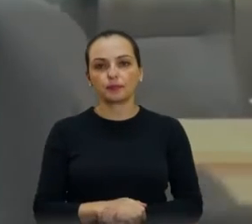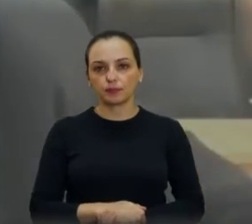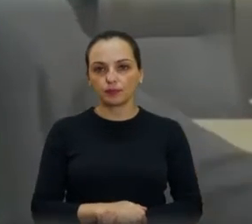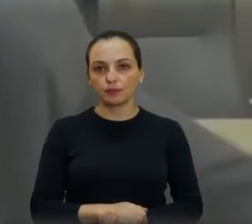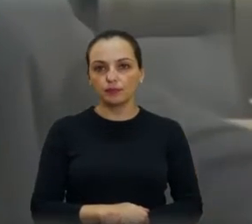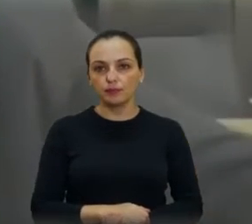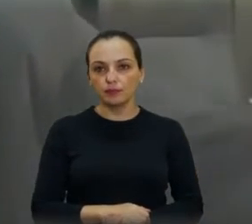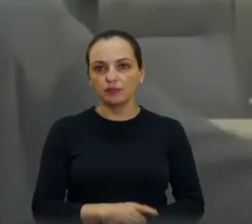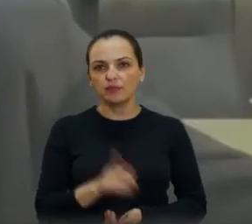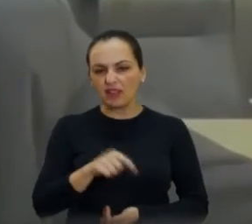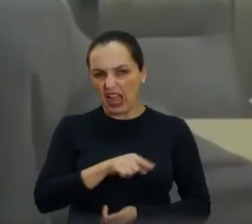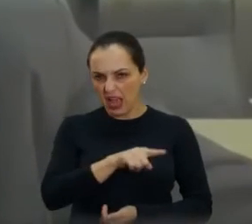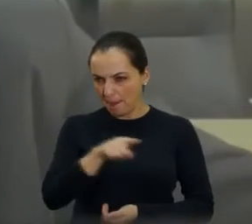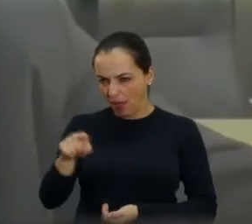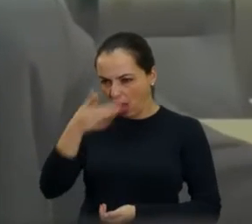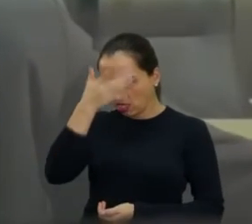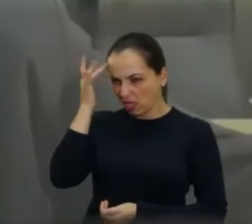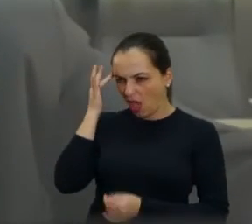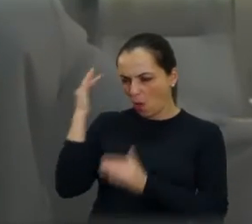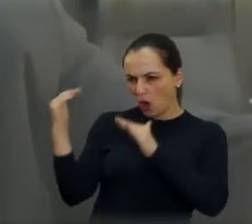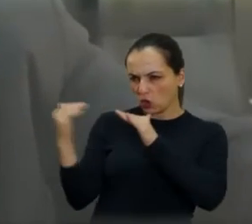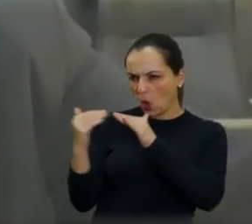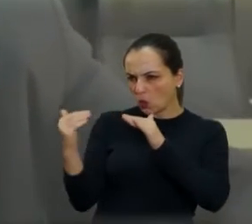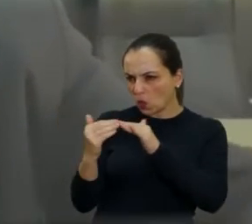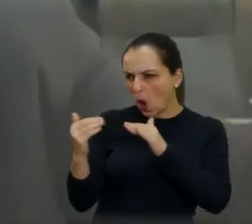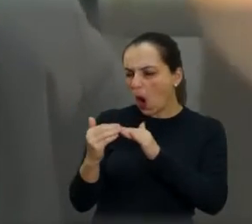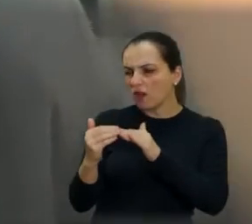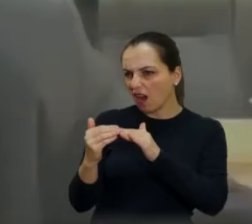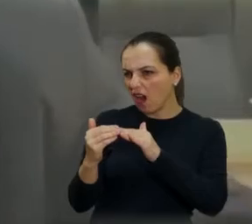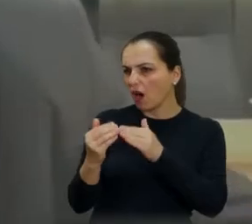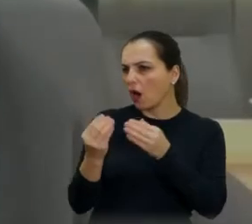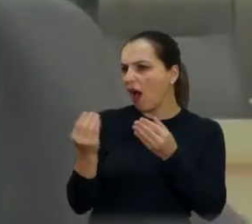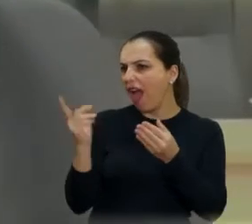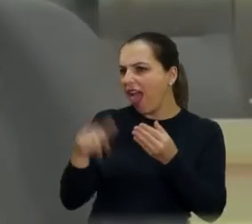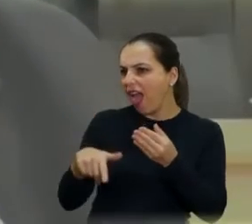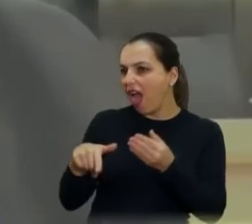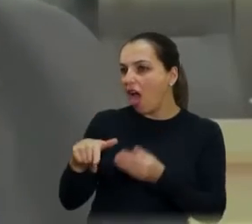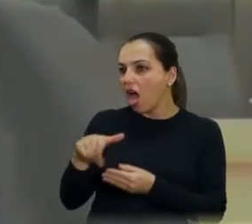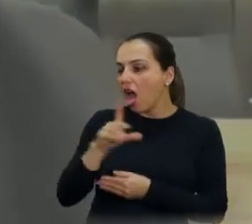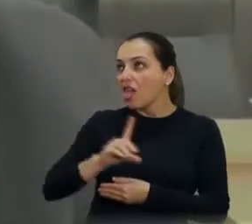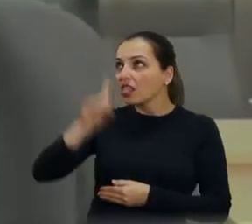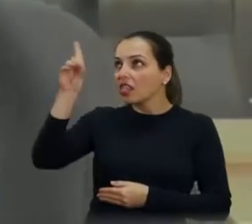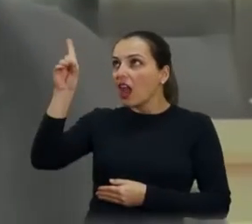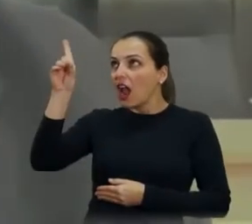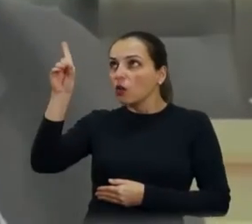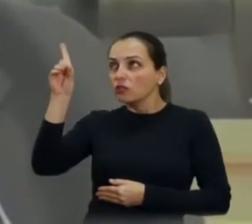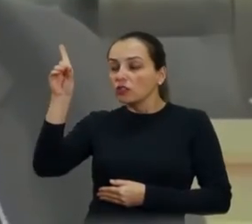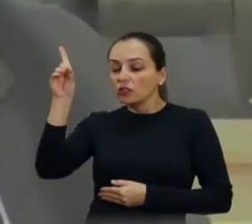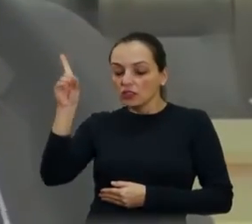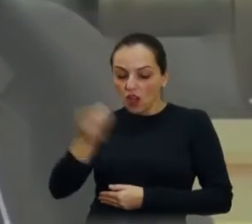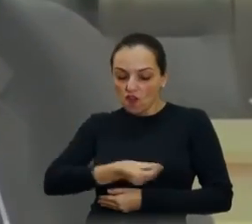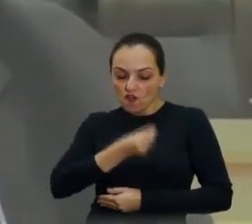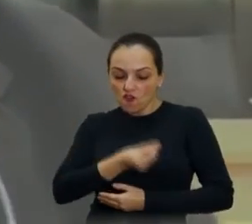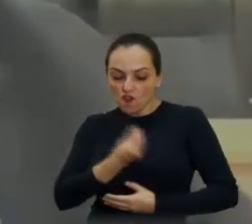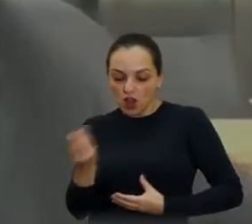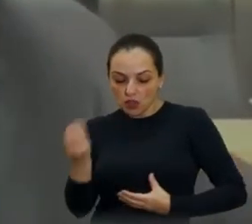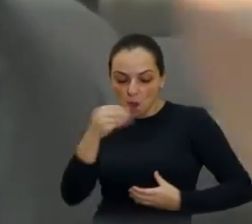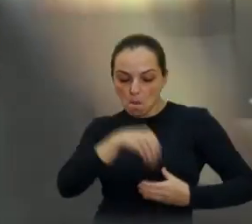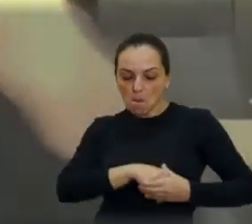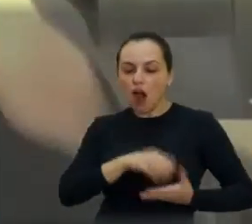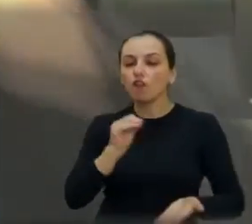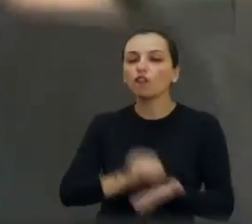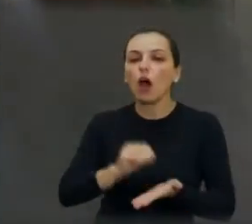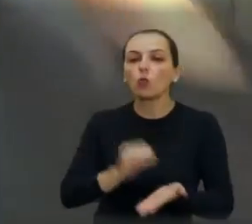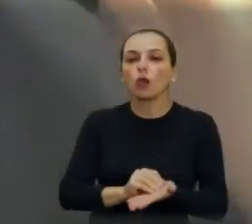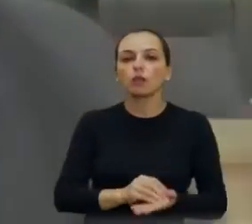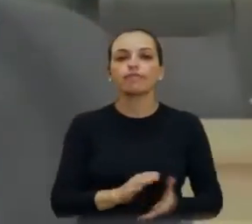E quem comunga com isso, está faltando Deus no coração. Só isso que eu falo. E a respeito que eu